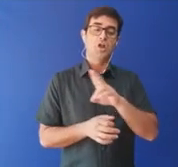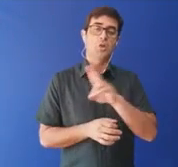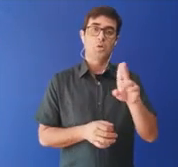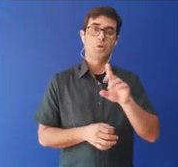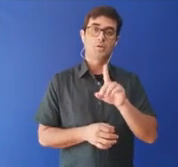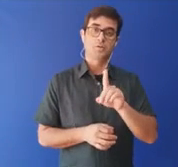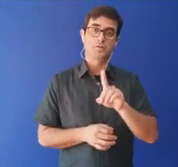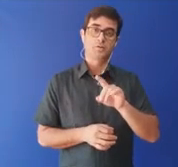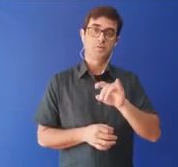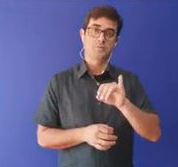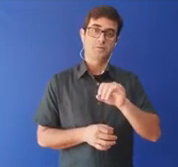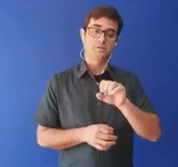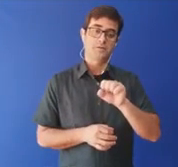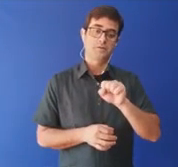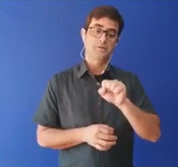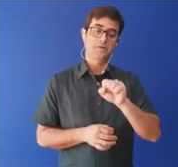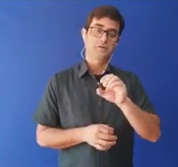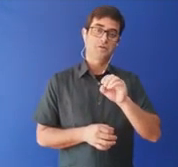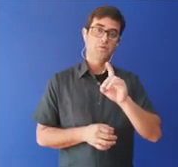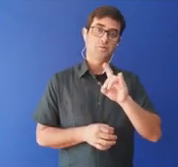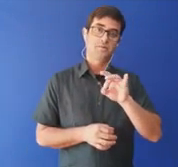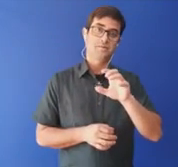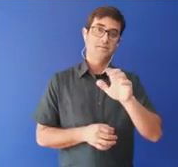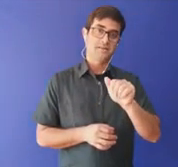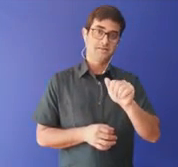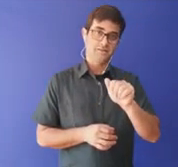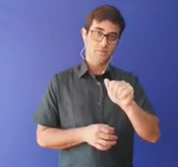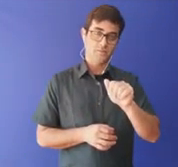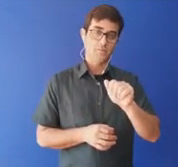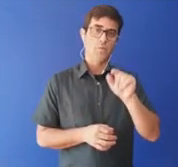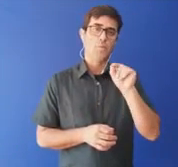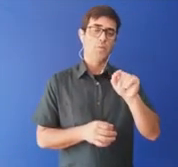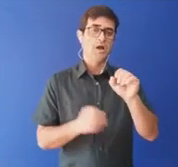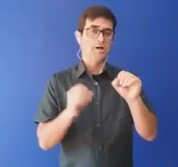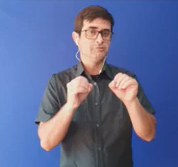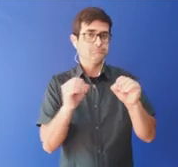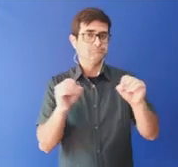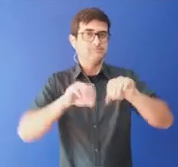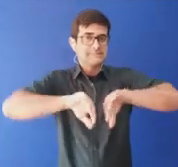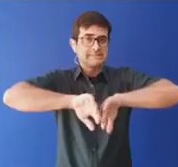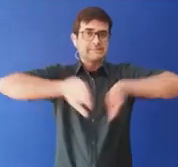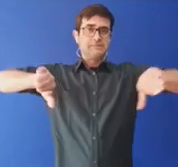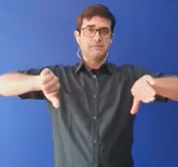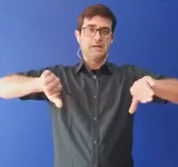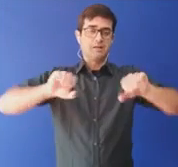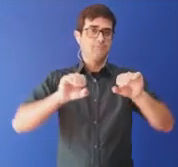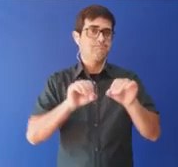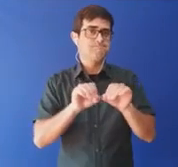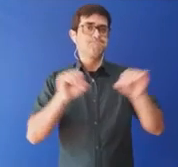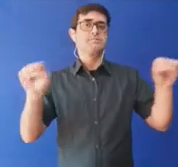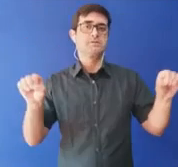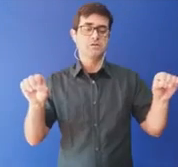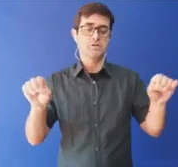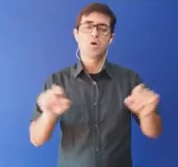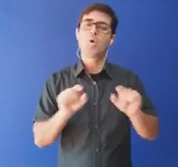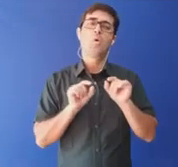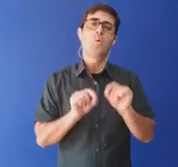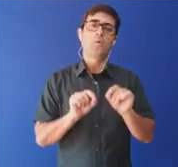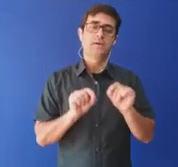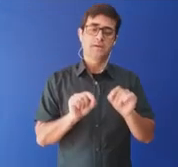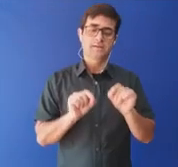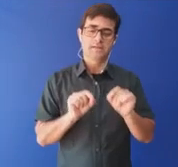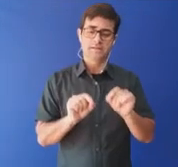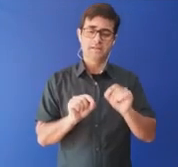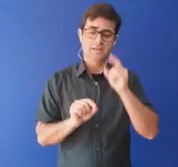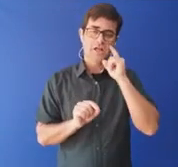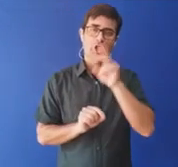de dissociação, é a energia necessária para eu dissociar dois átomos de forma heterolítica. O